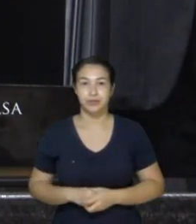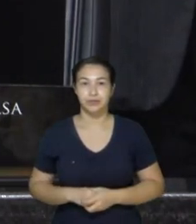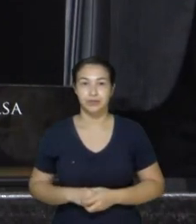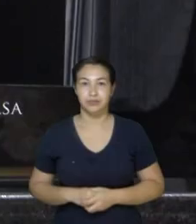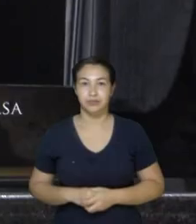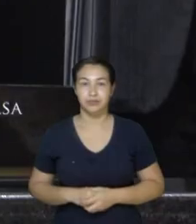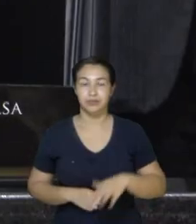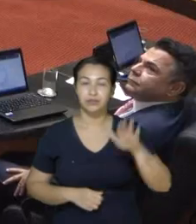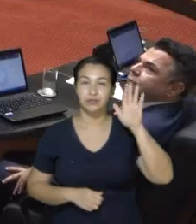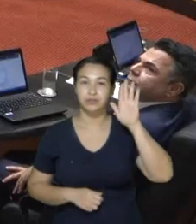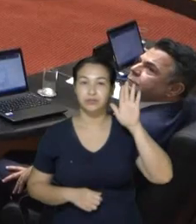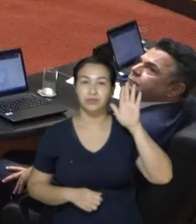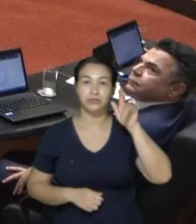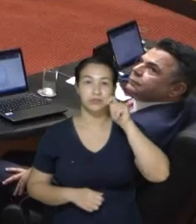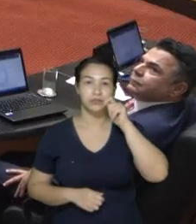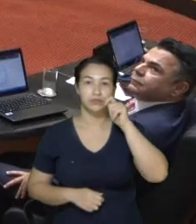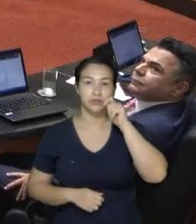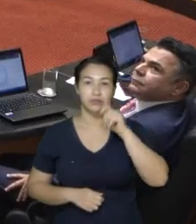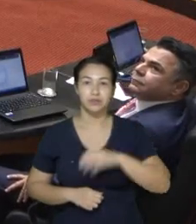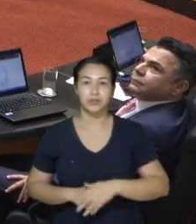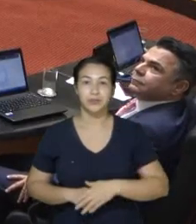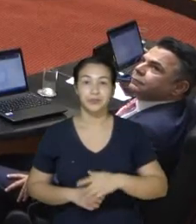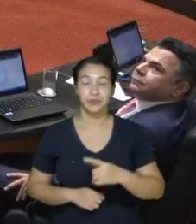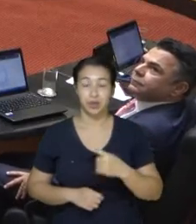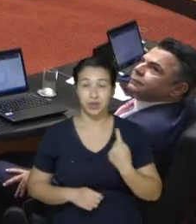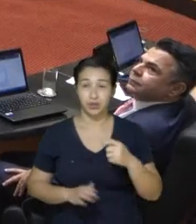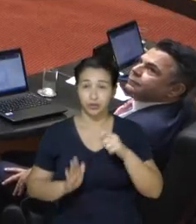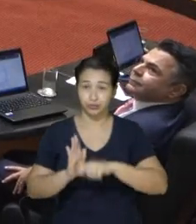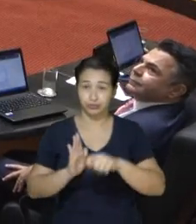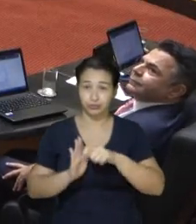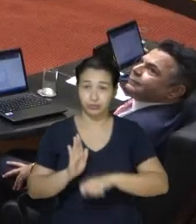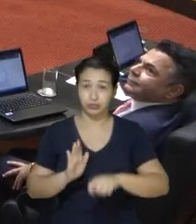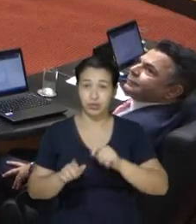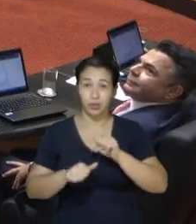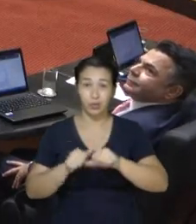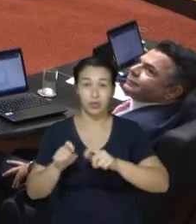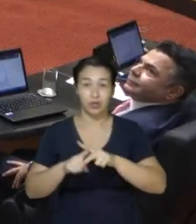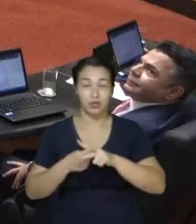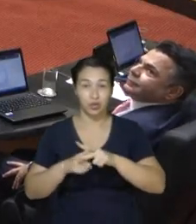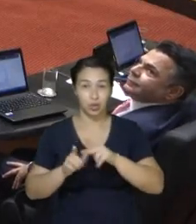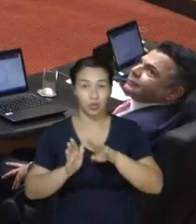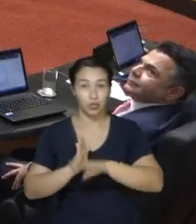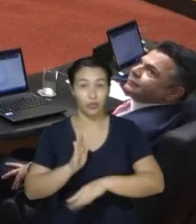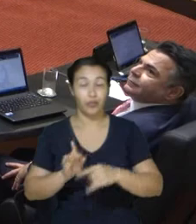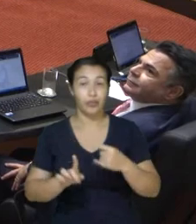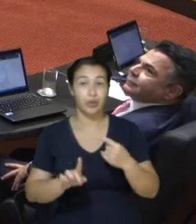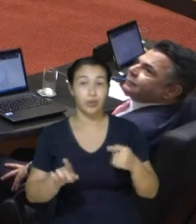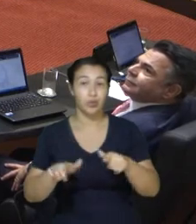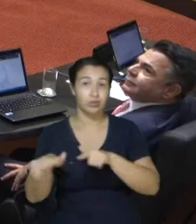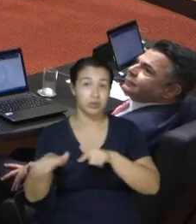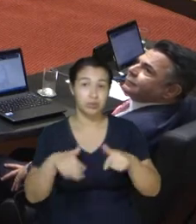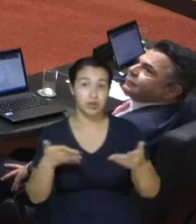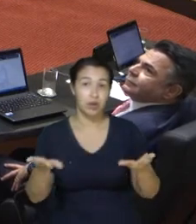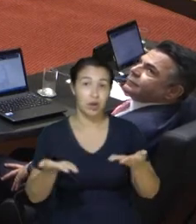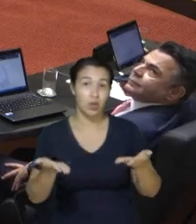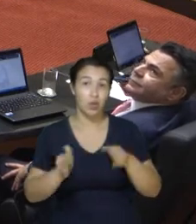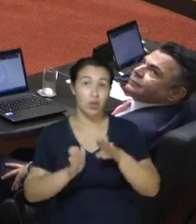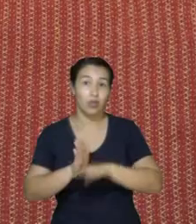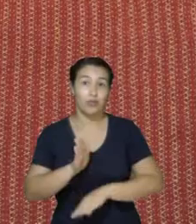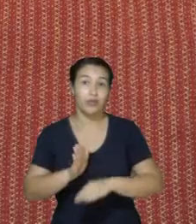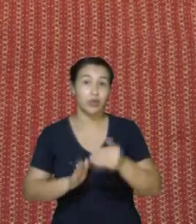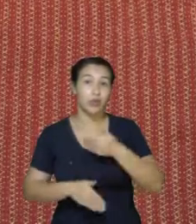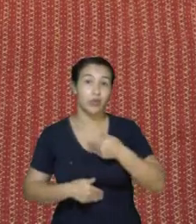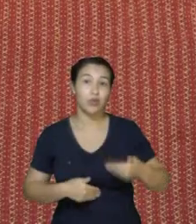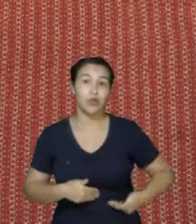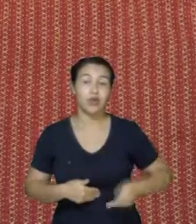Senhor presidente, nós relatamos esse projeto pela manutenção do veto ainda essa semana. O veto do governador é apenas com